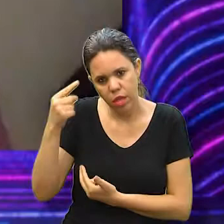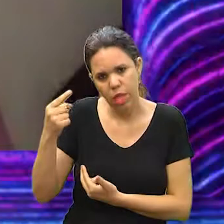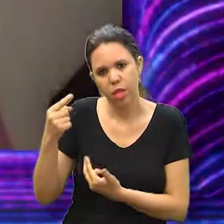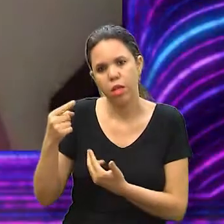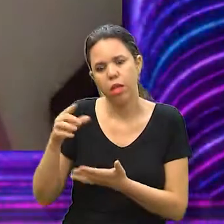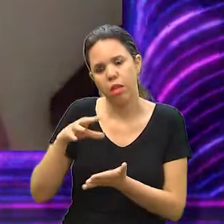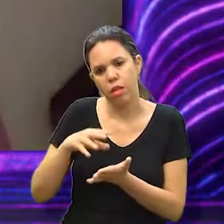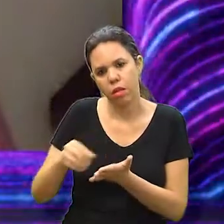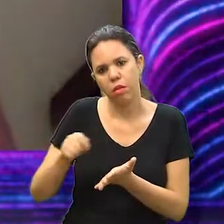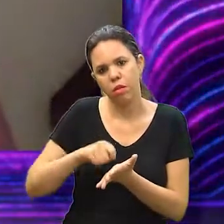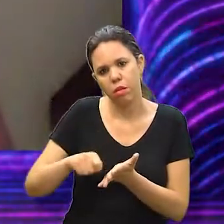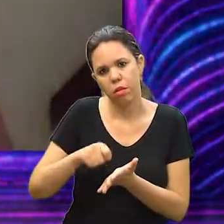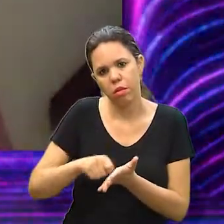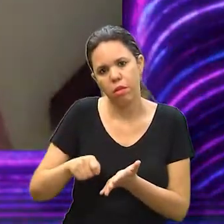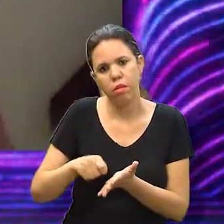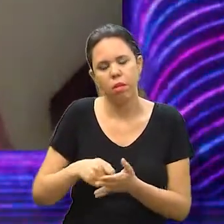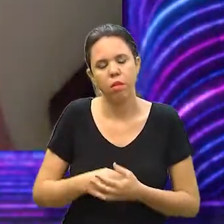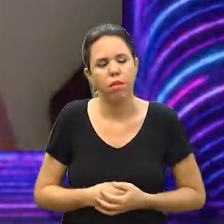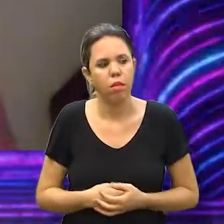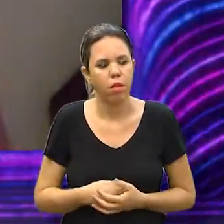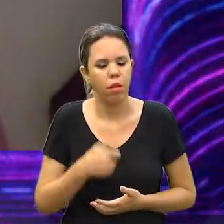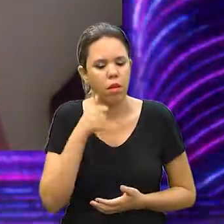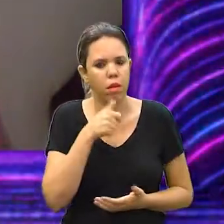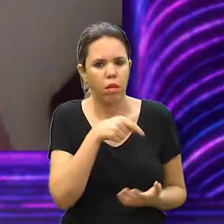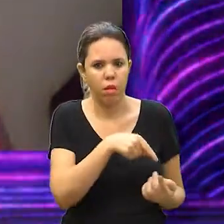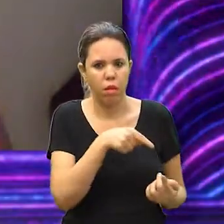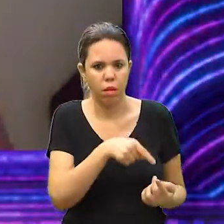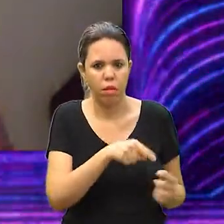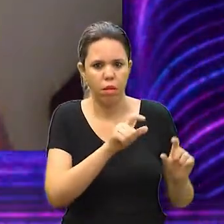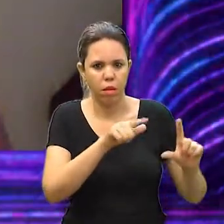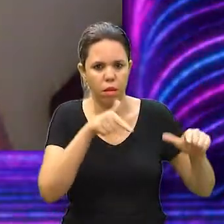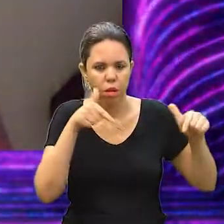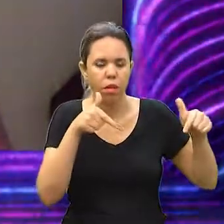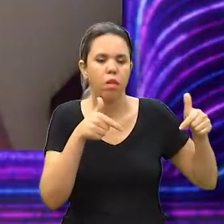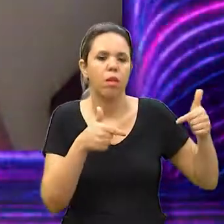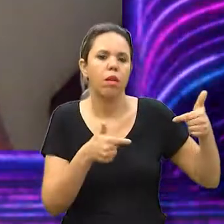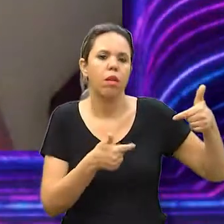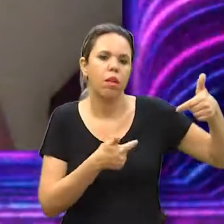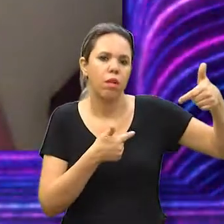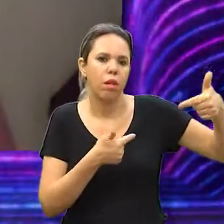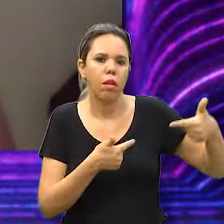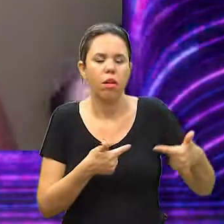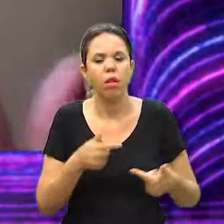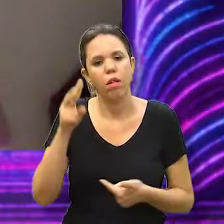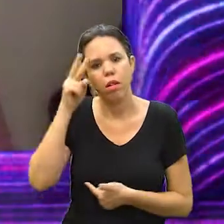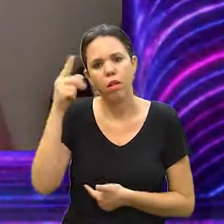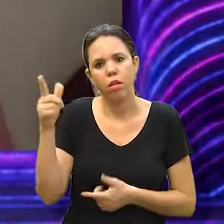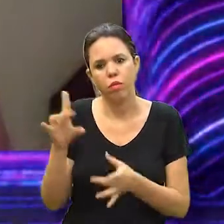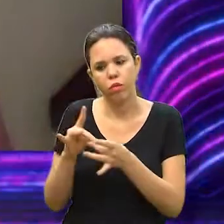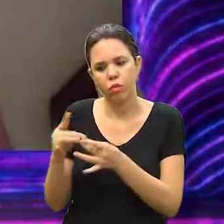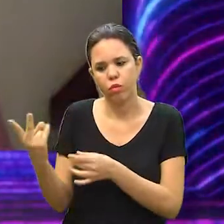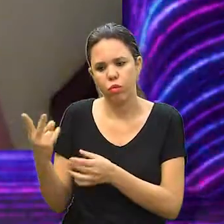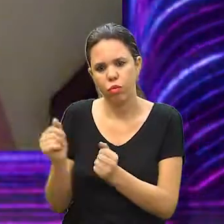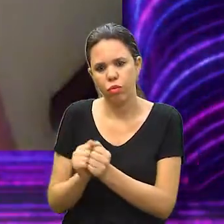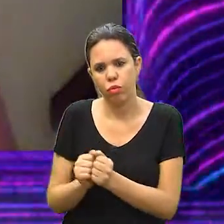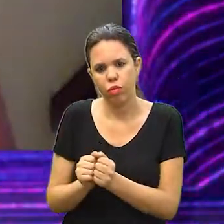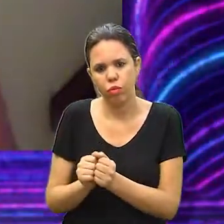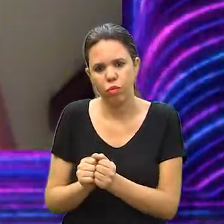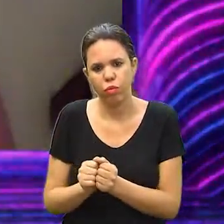ideia do Bram Stoker, derivada de Drácula, ela trouxe o Retrato de Dorian Gray, e nós fizemos